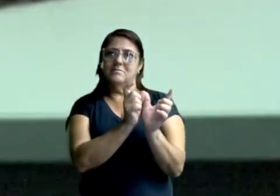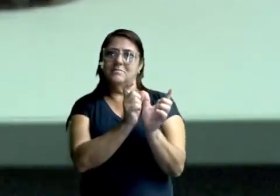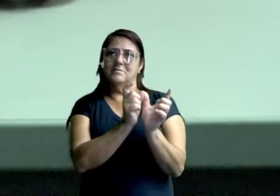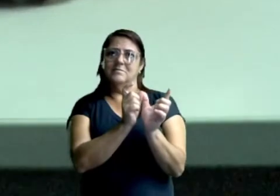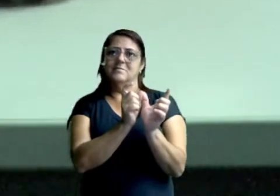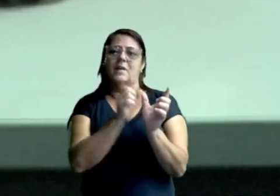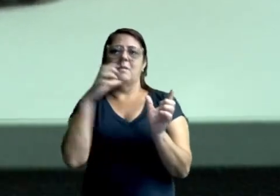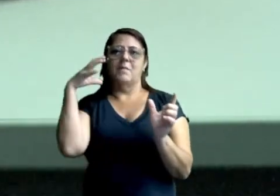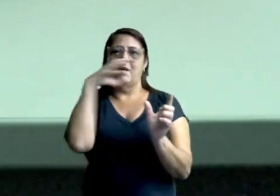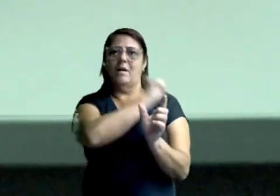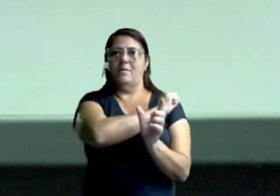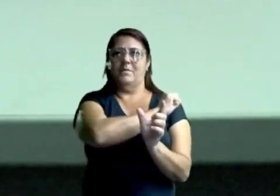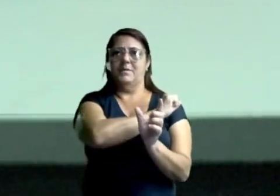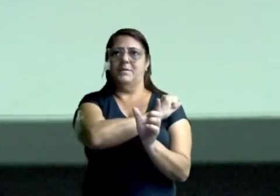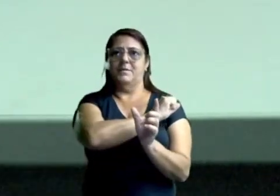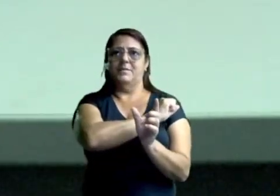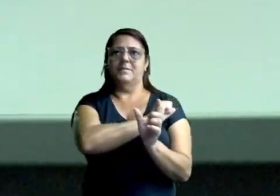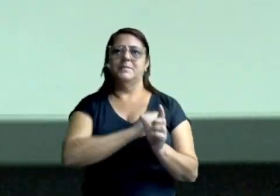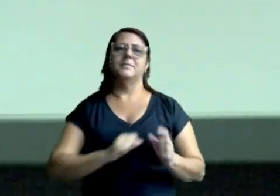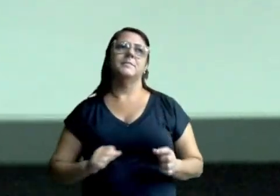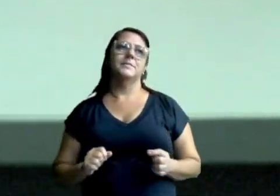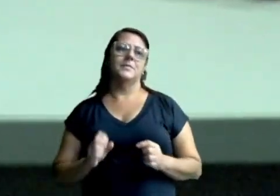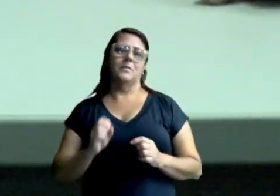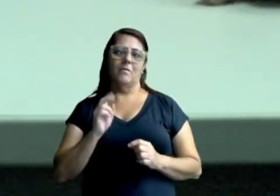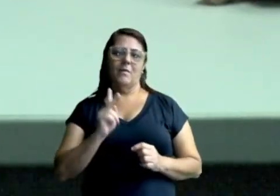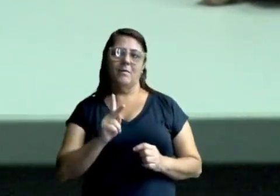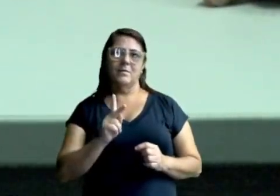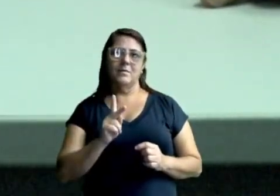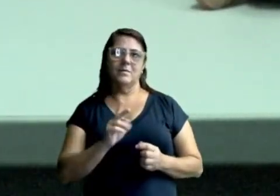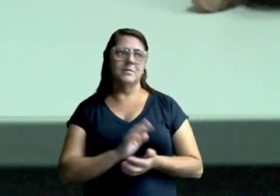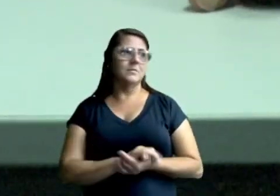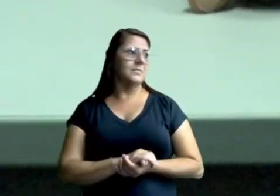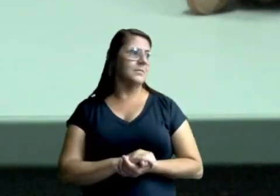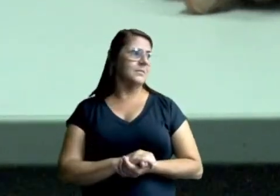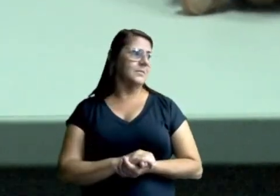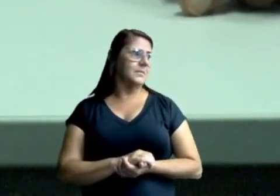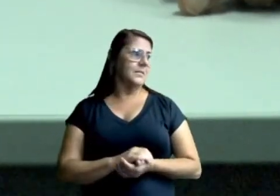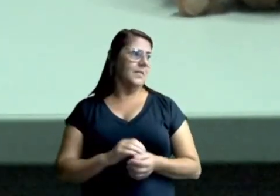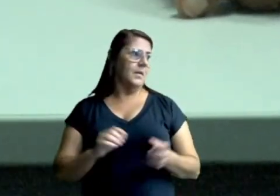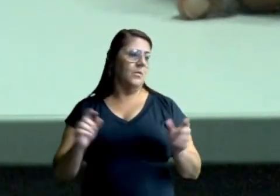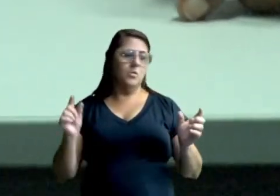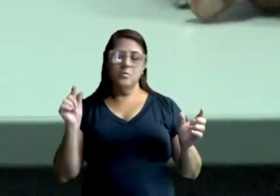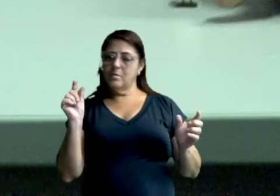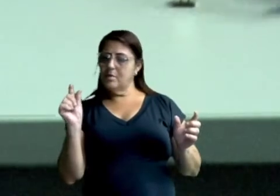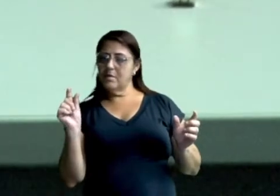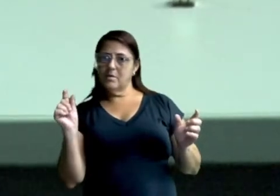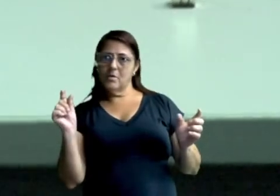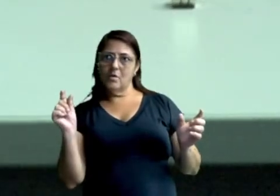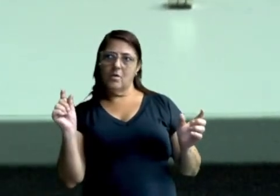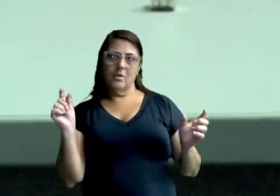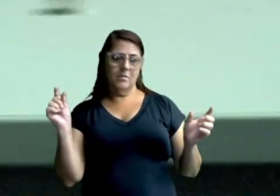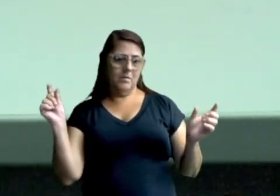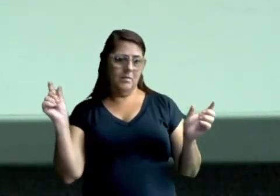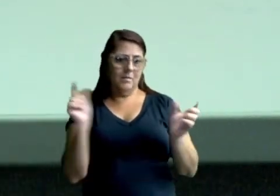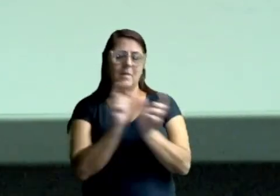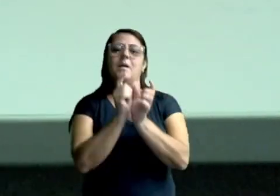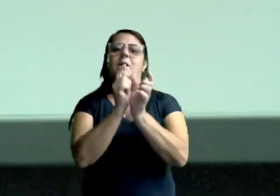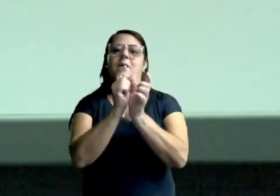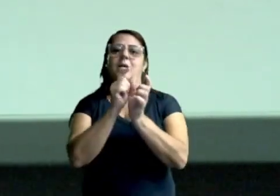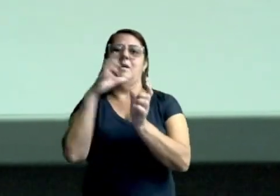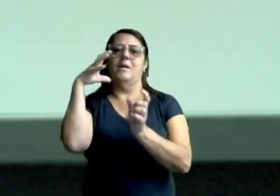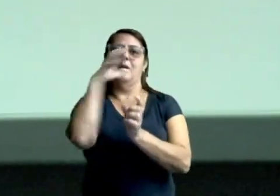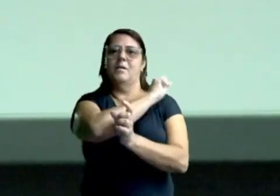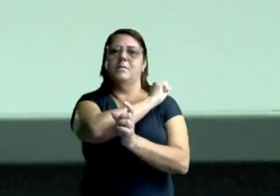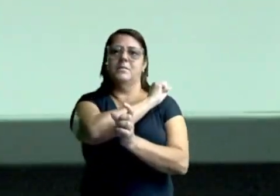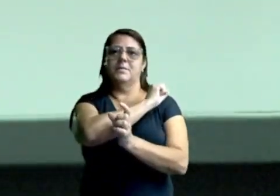É bem mais rápido, tá? Ok? Quanto menor for a massa do objeto,